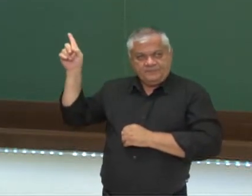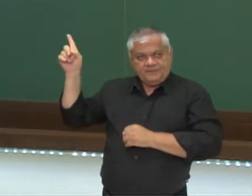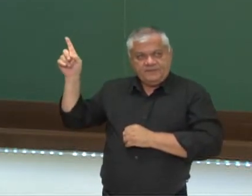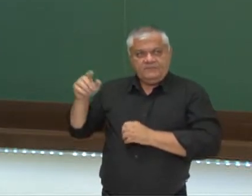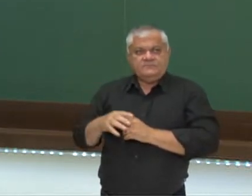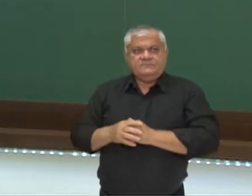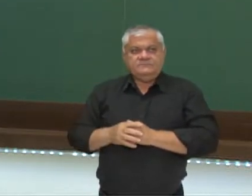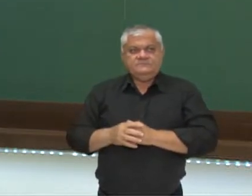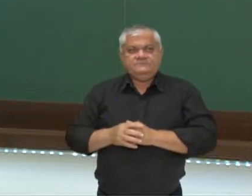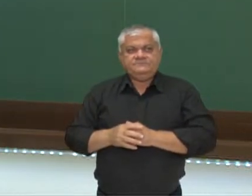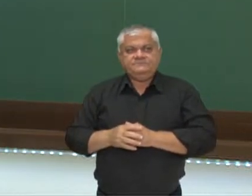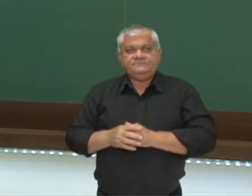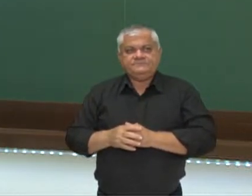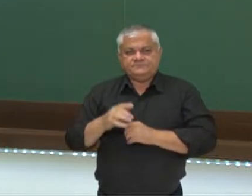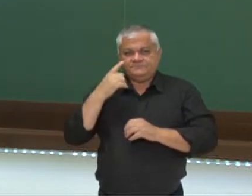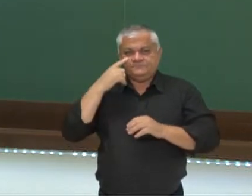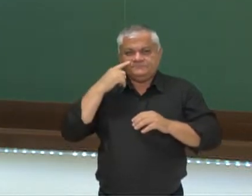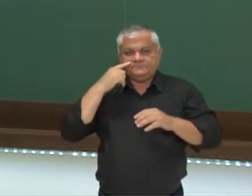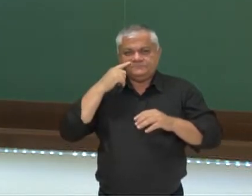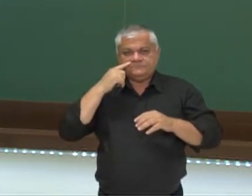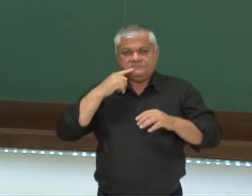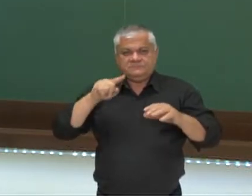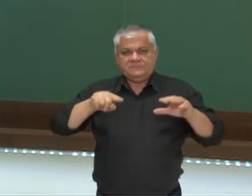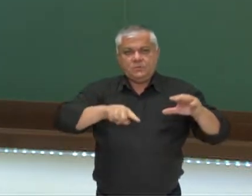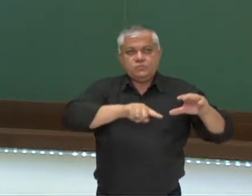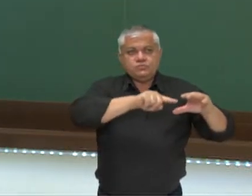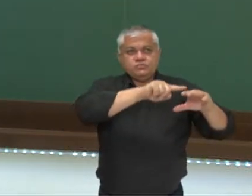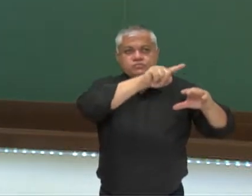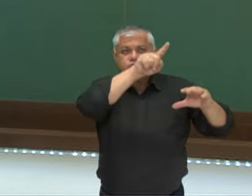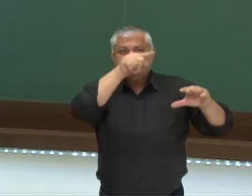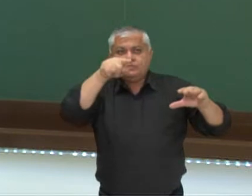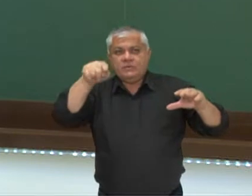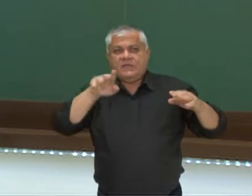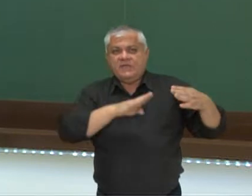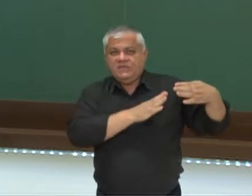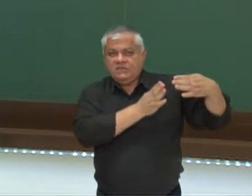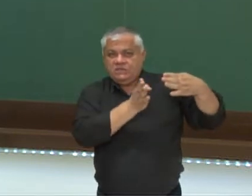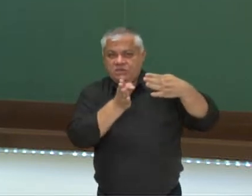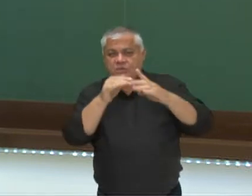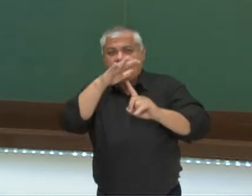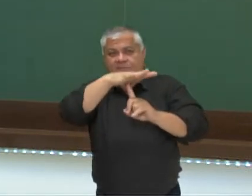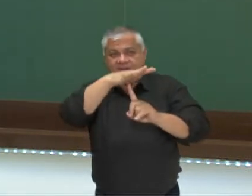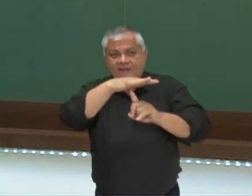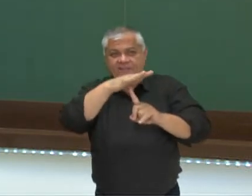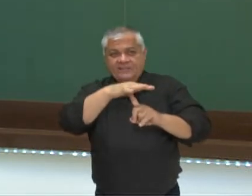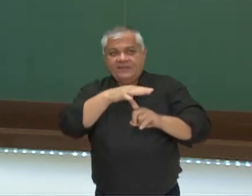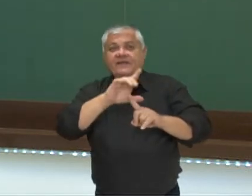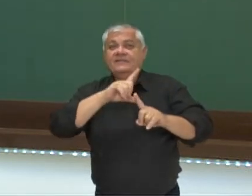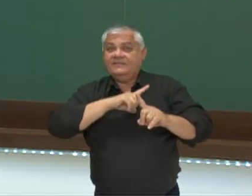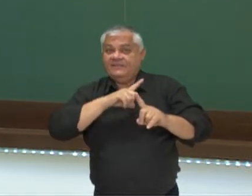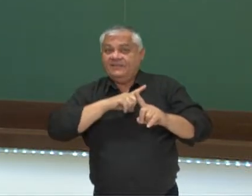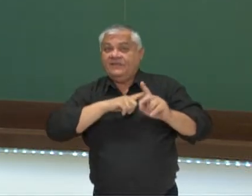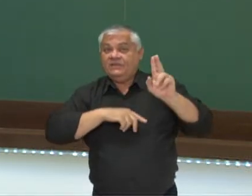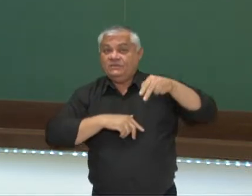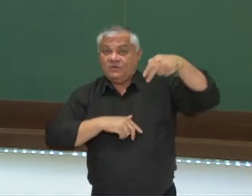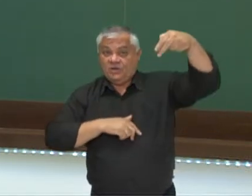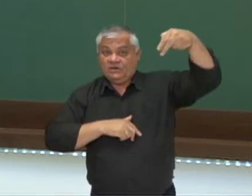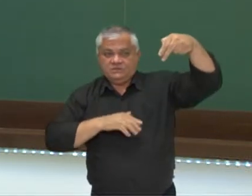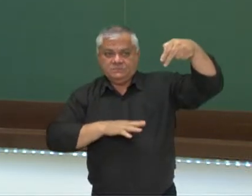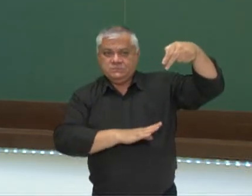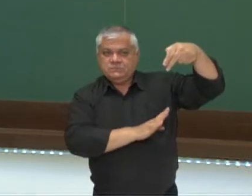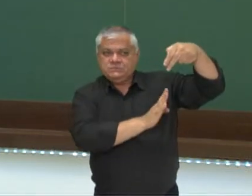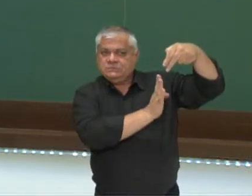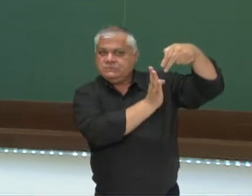nós temos o curso do Rio Paraná e o curso do Rio Paranapanema. Então, na porção norte aqui do estado, nós